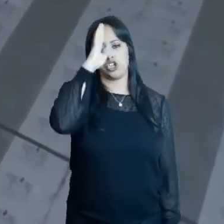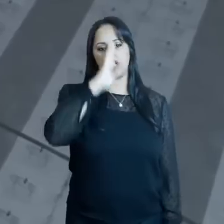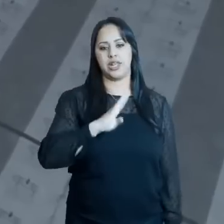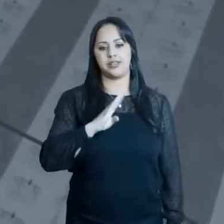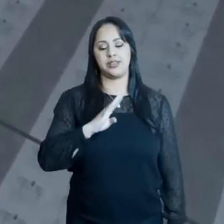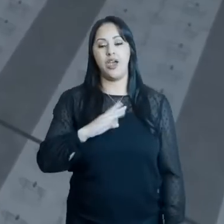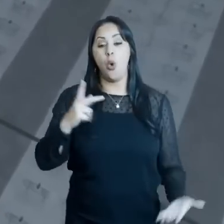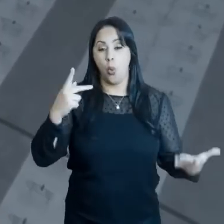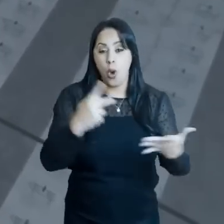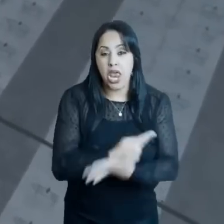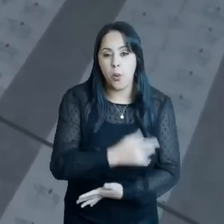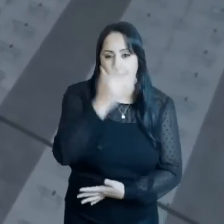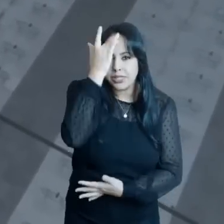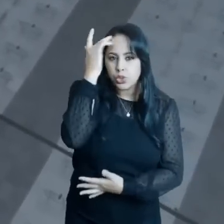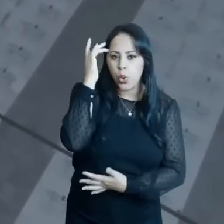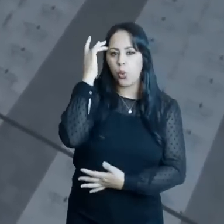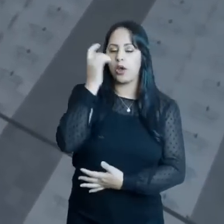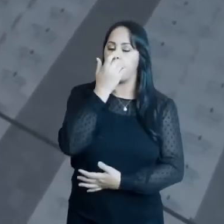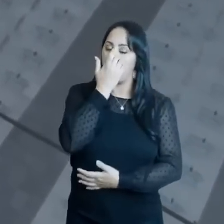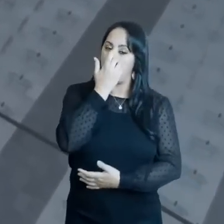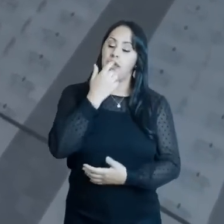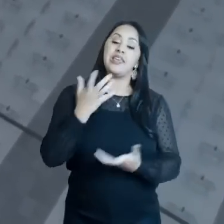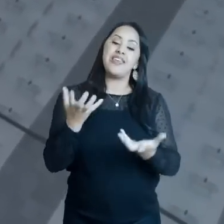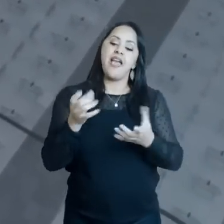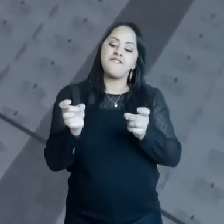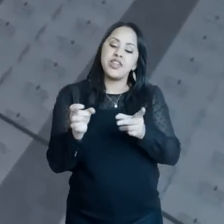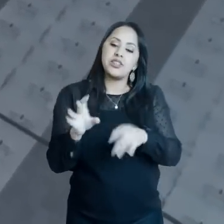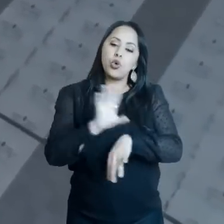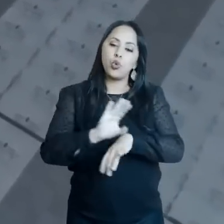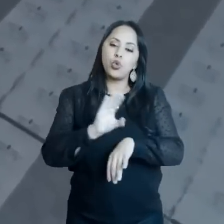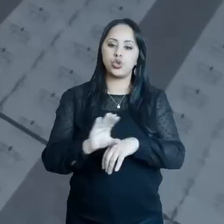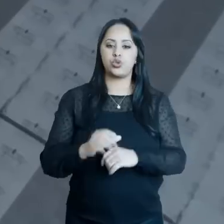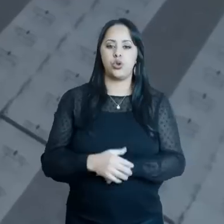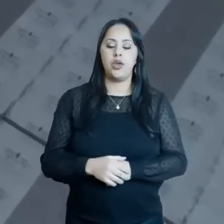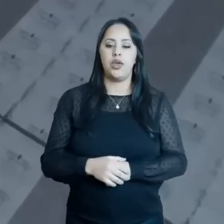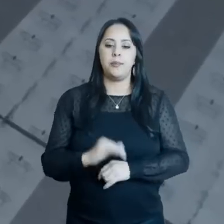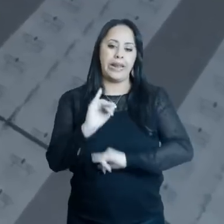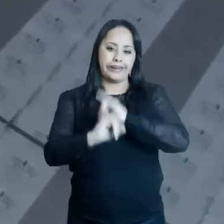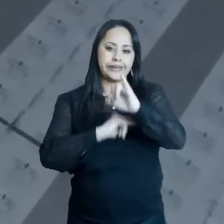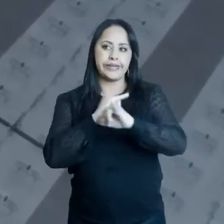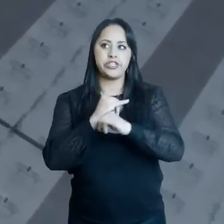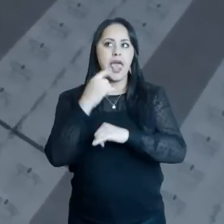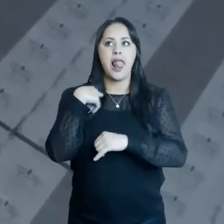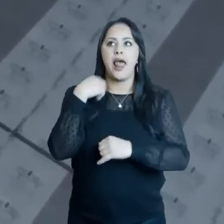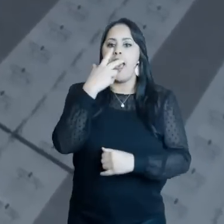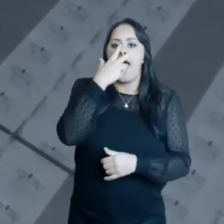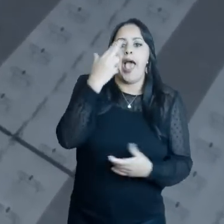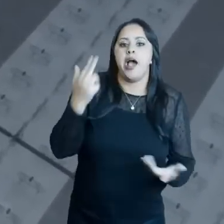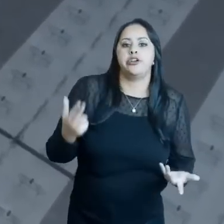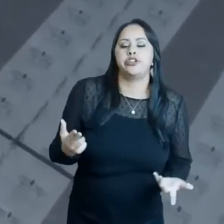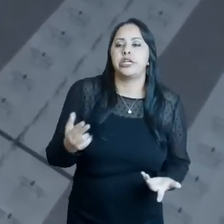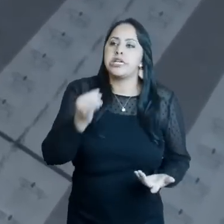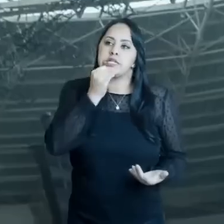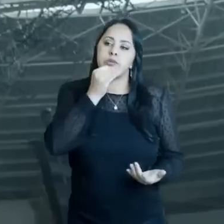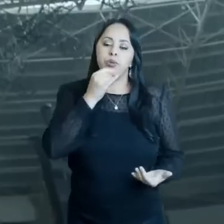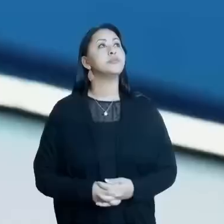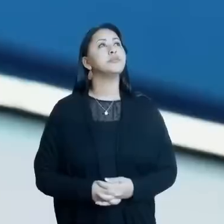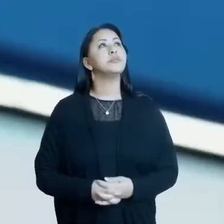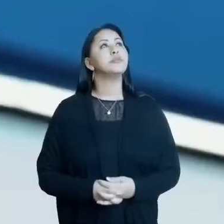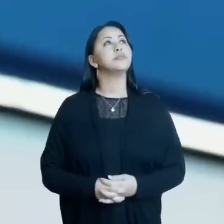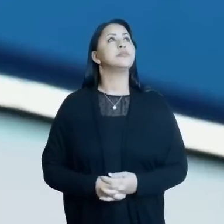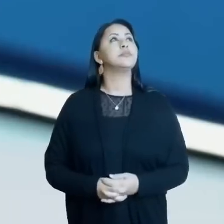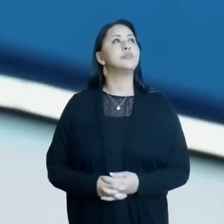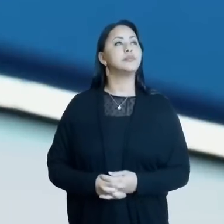que querem vender um infoproduto, que querem ter um curso, que querem vender alguma coisa, é achar que eu vou vender, é achar assim,